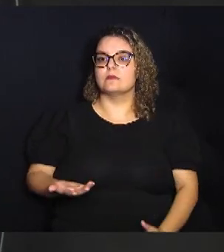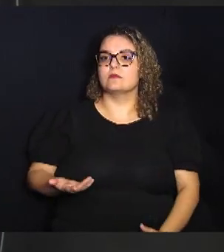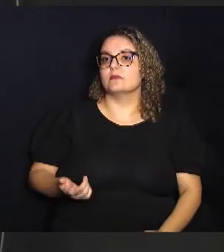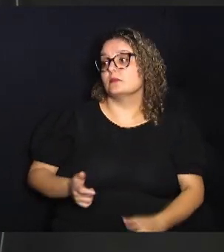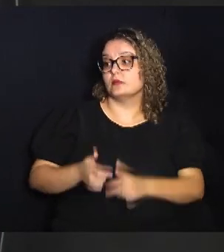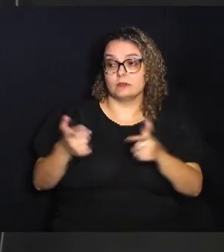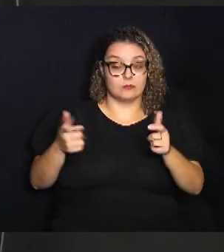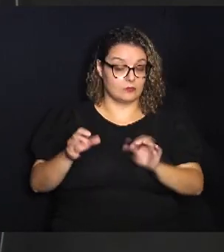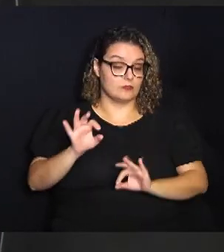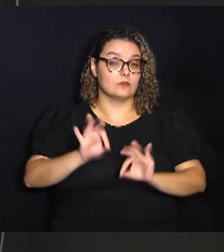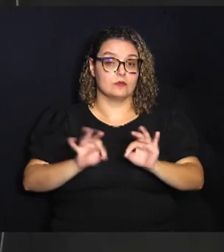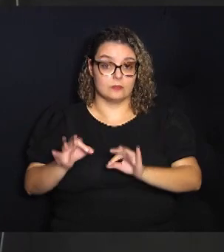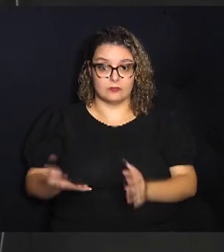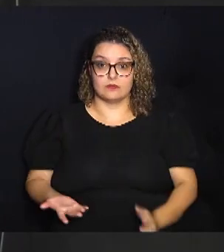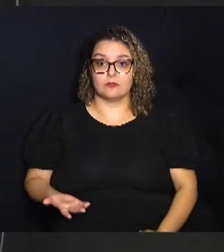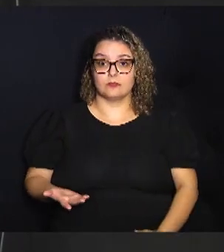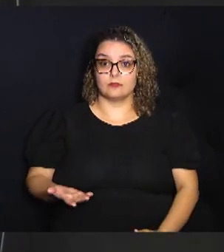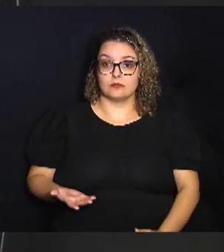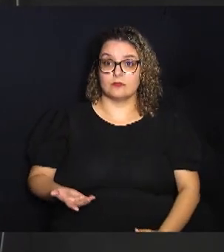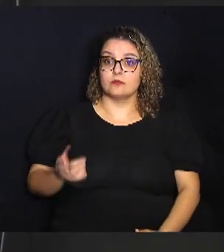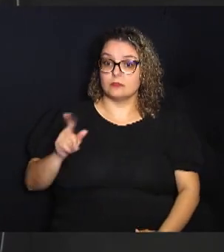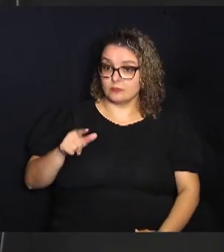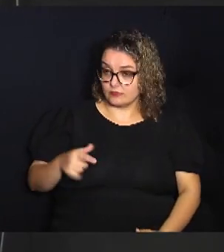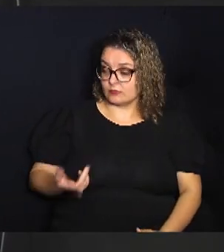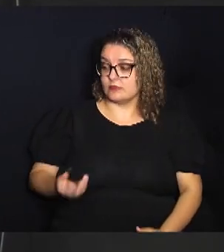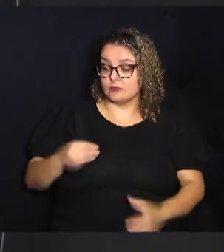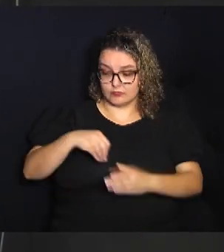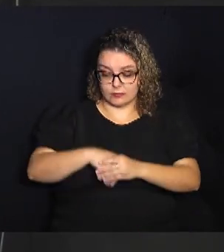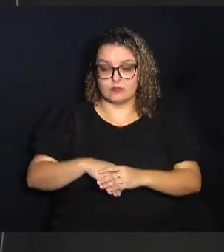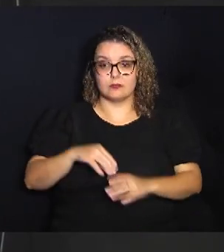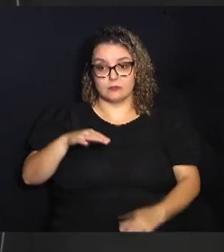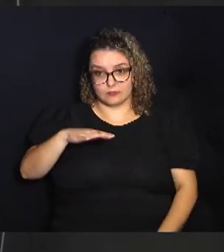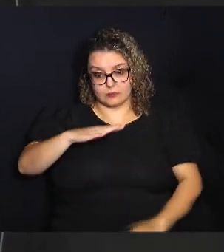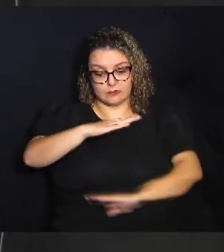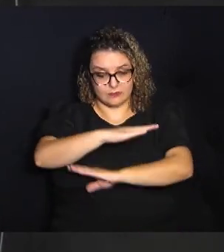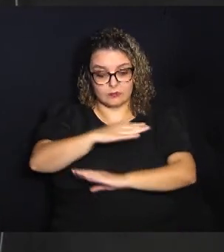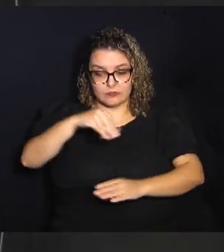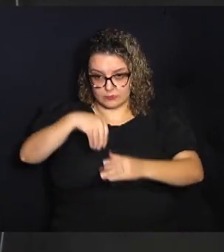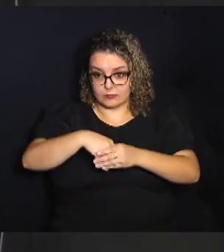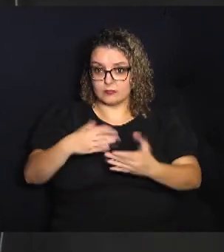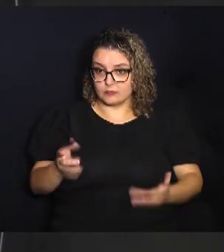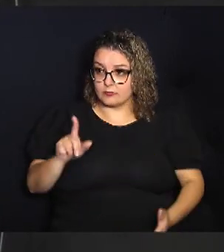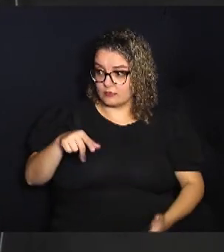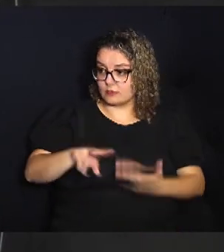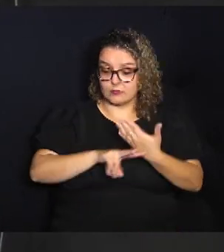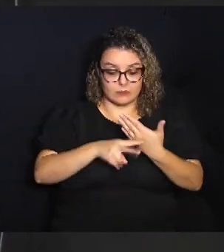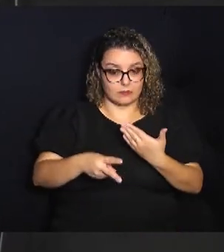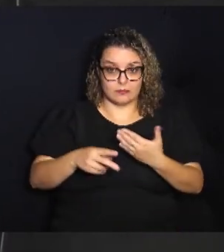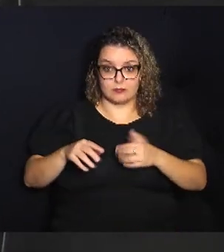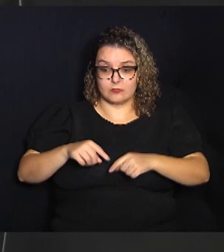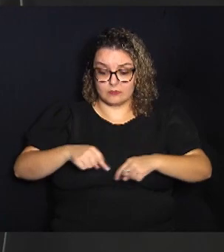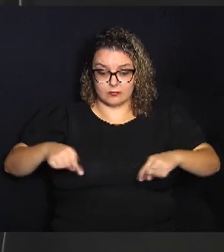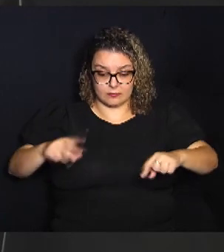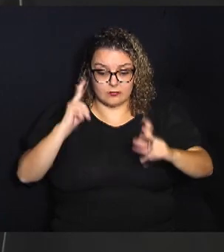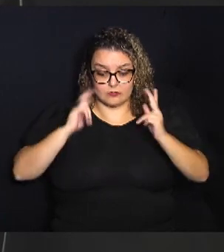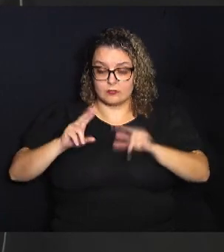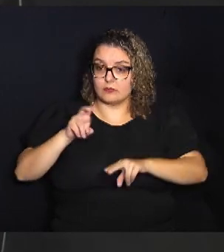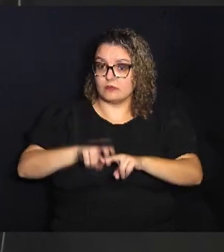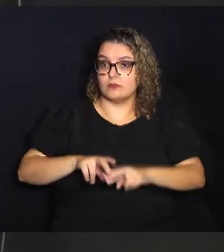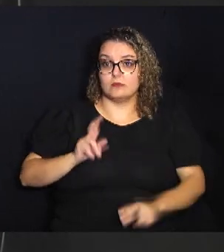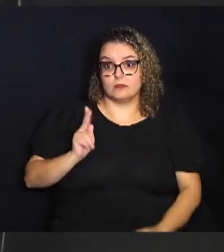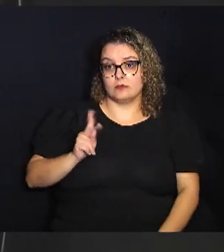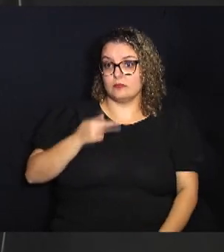maiores projetos e os projetos que estão aqui nesta casa, que é fruto da minha cadeira, porque eu digo sempre,